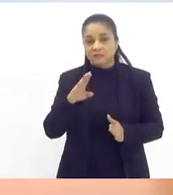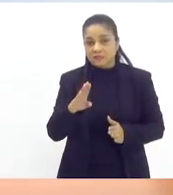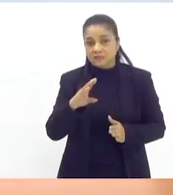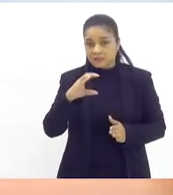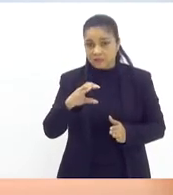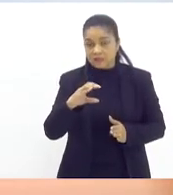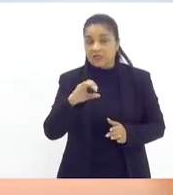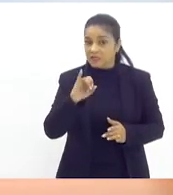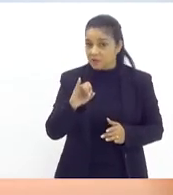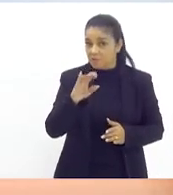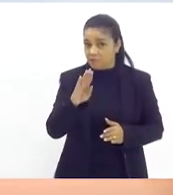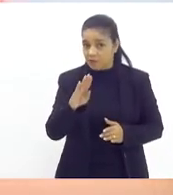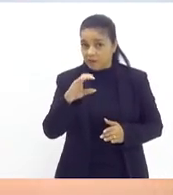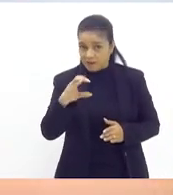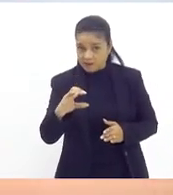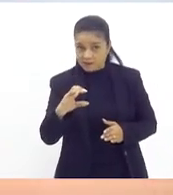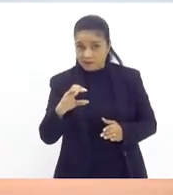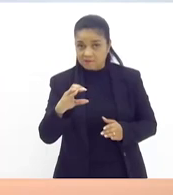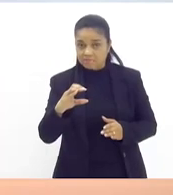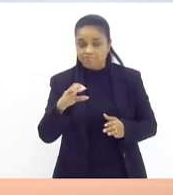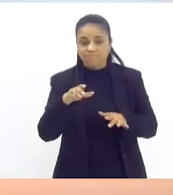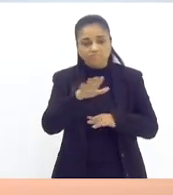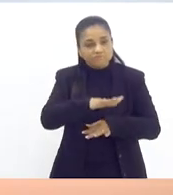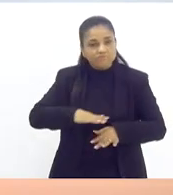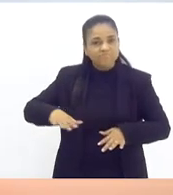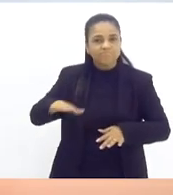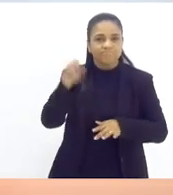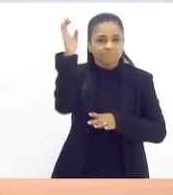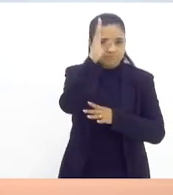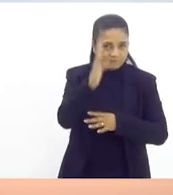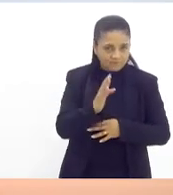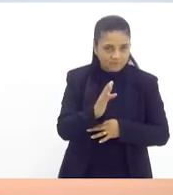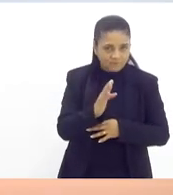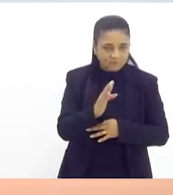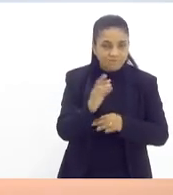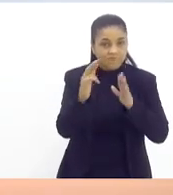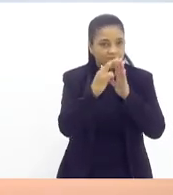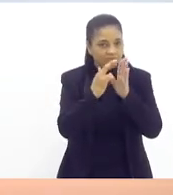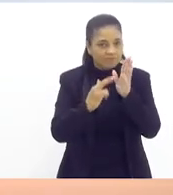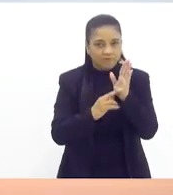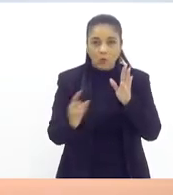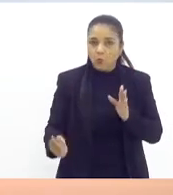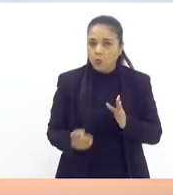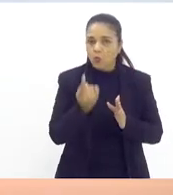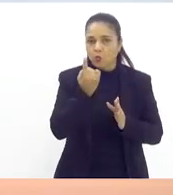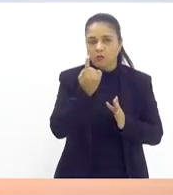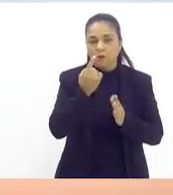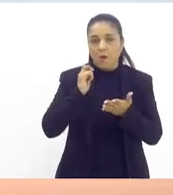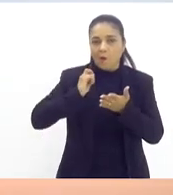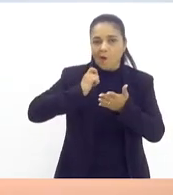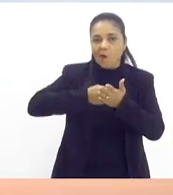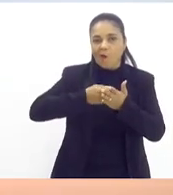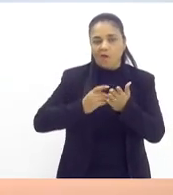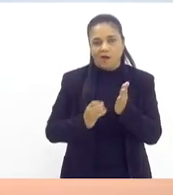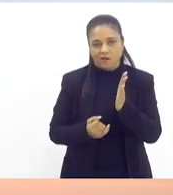do IBS, vai ser aplicável em todo o território nacional. É uma regra só para todo o território nacional na cobrança do